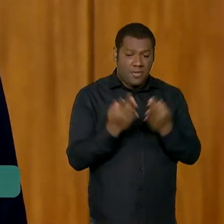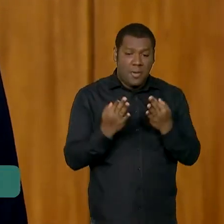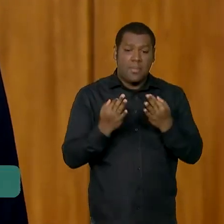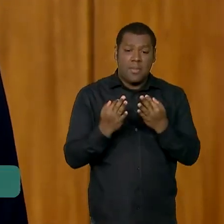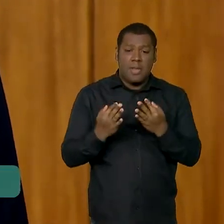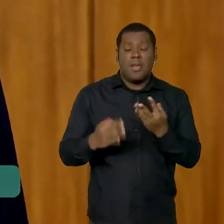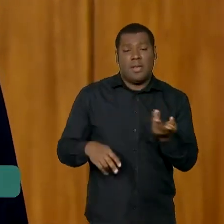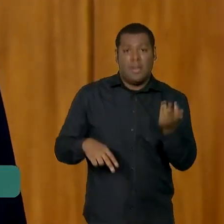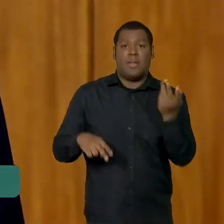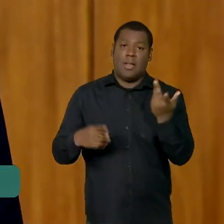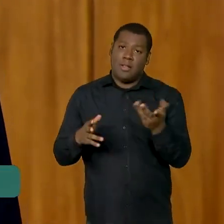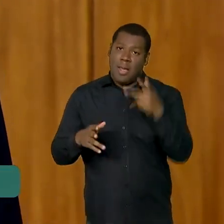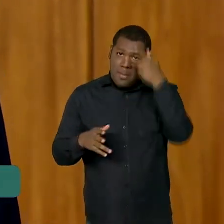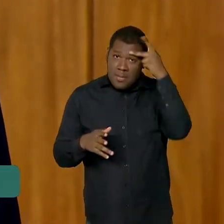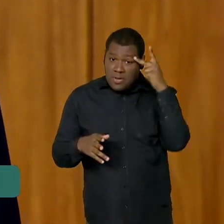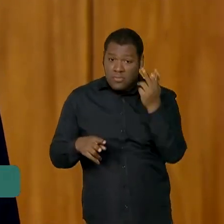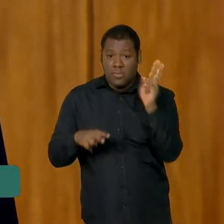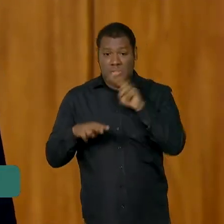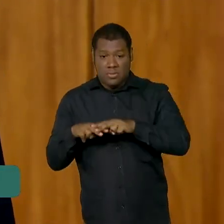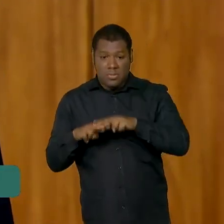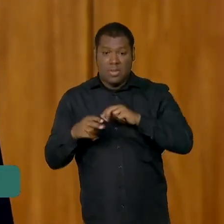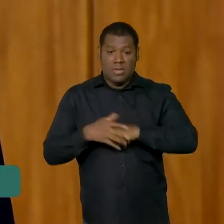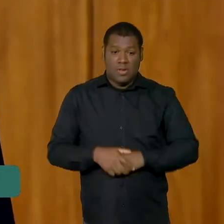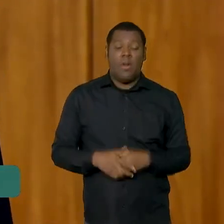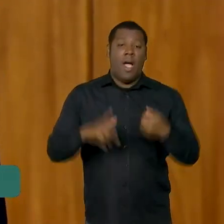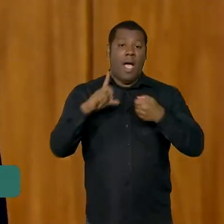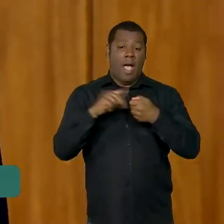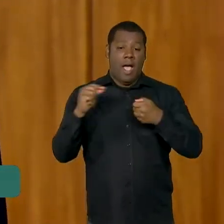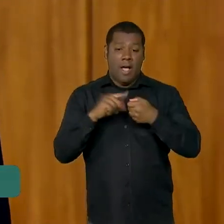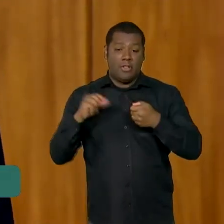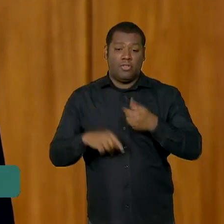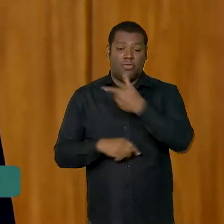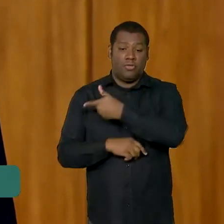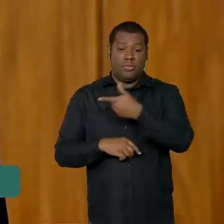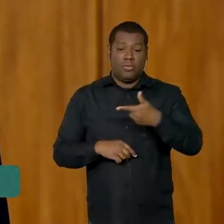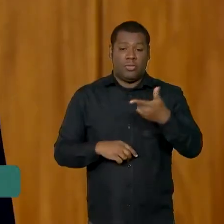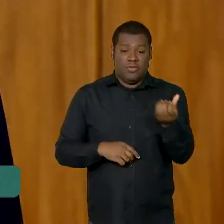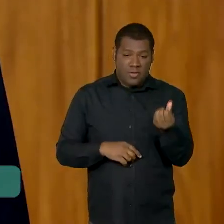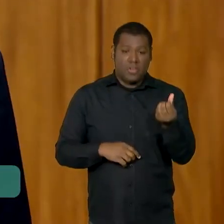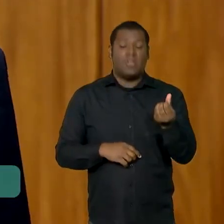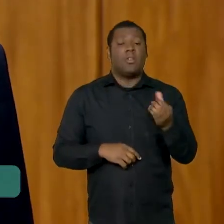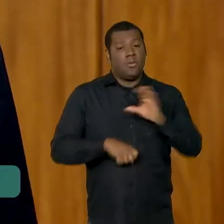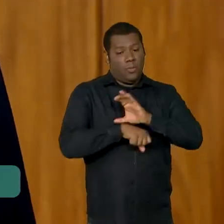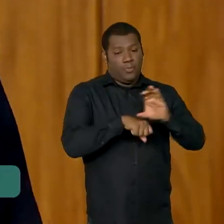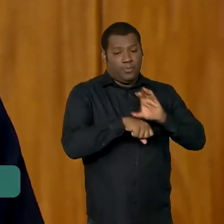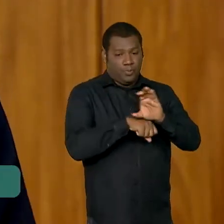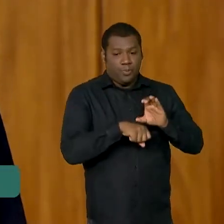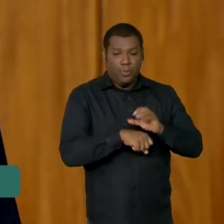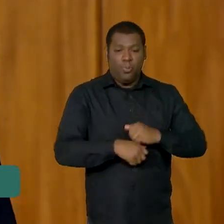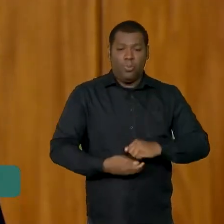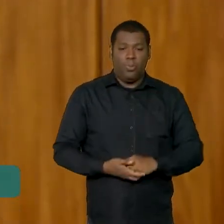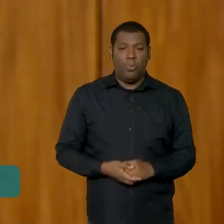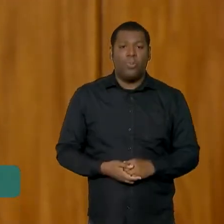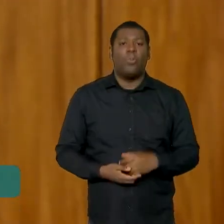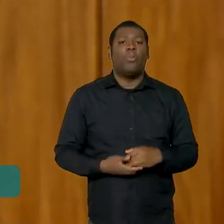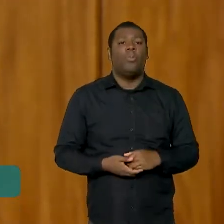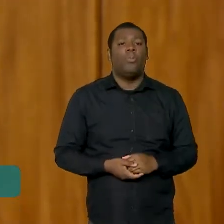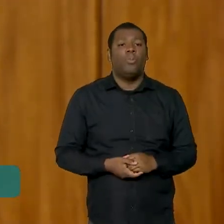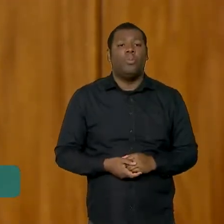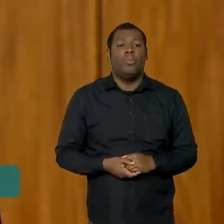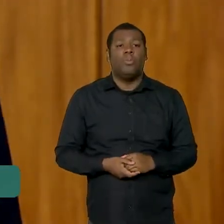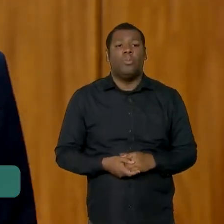no artigo 226 da nossa Carta Magna. Nós preservamos todas as